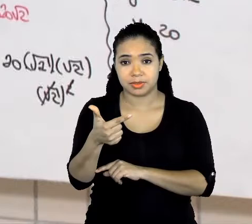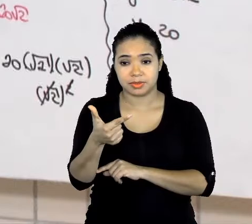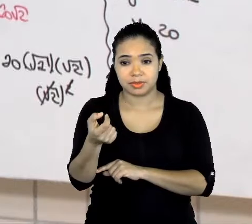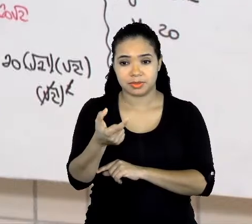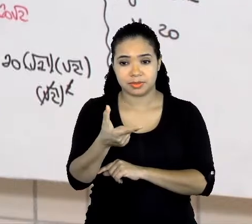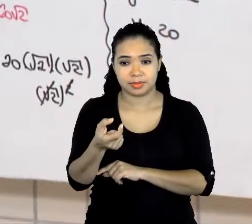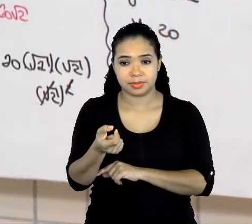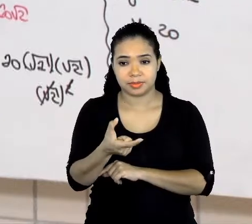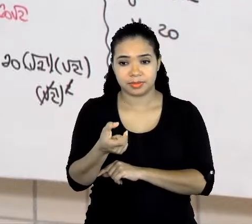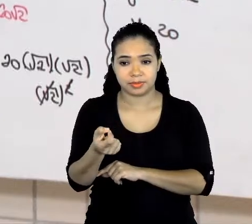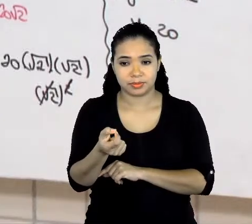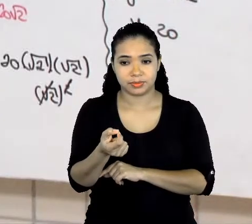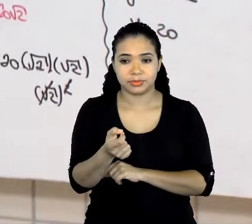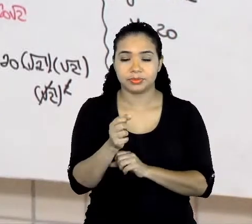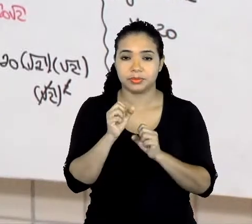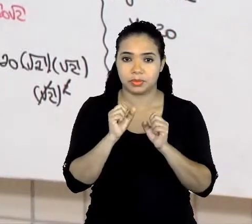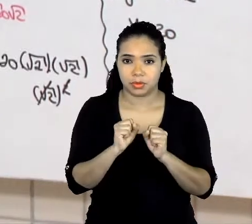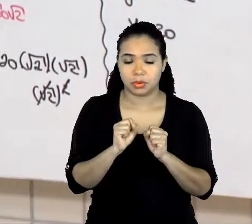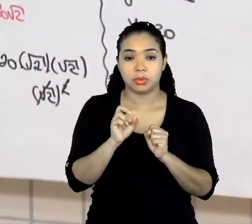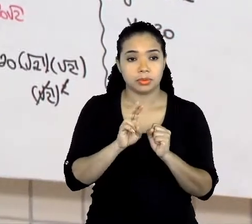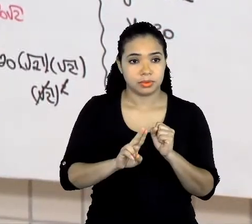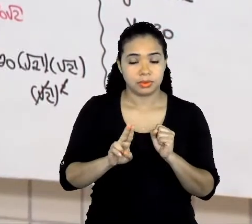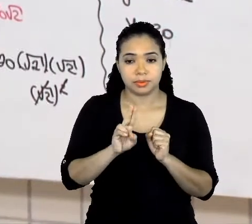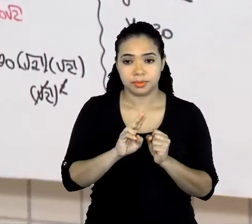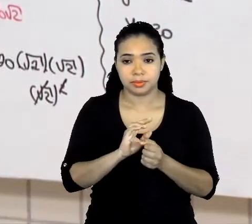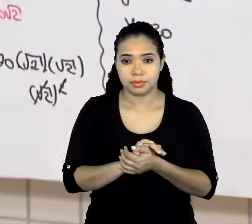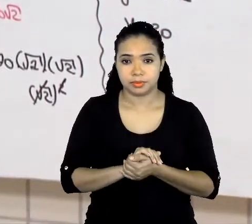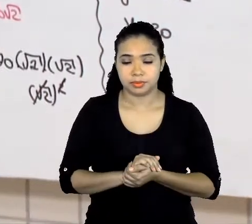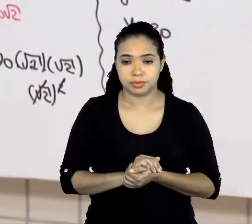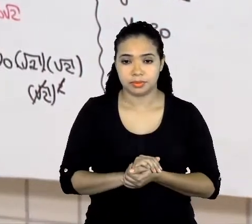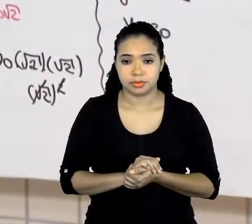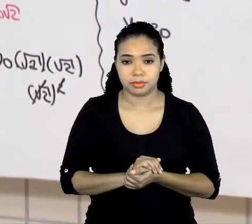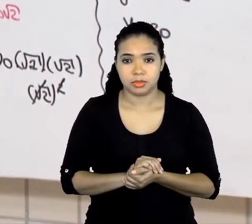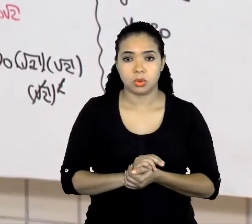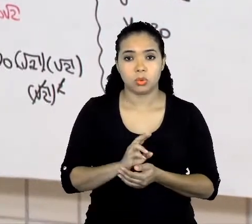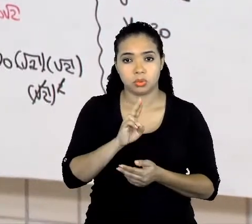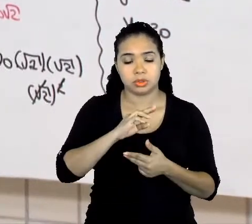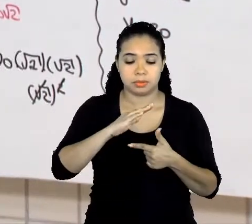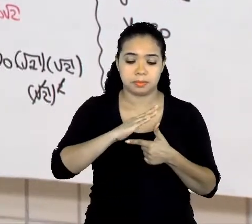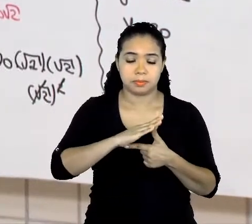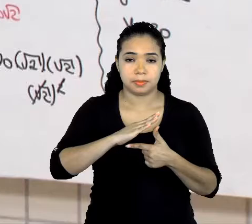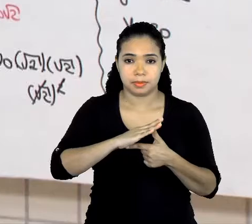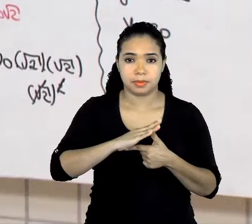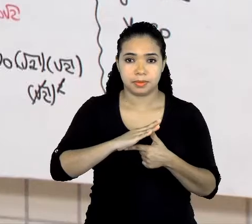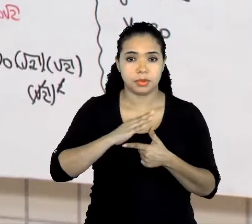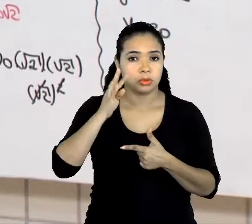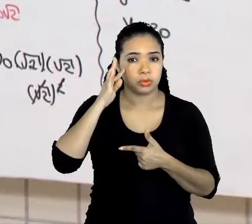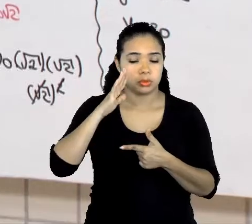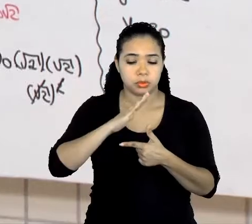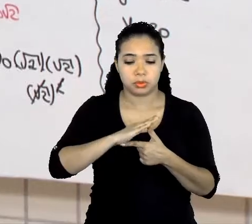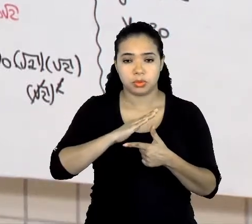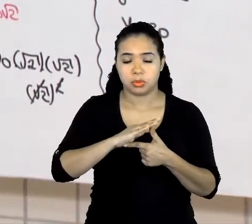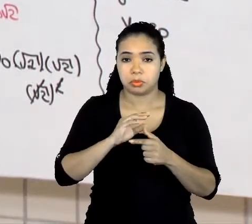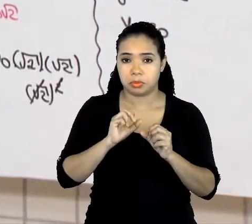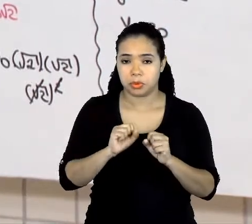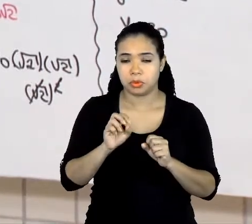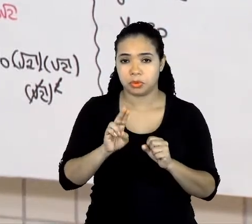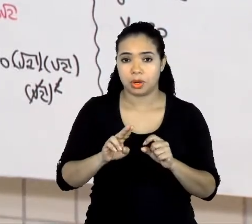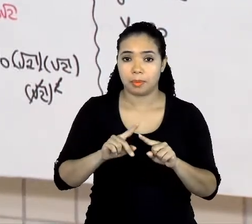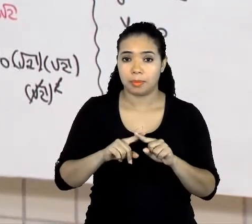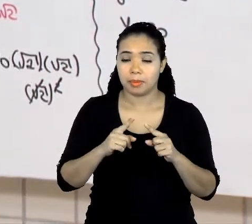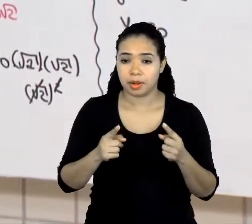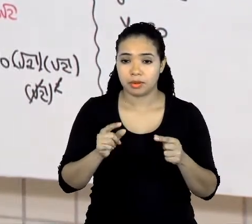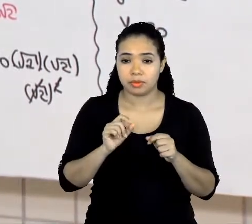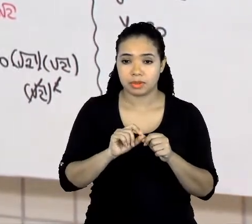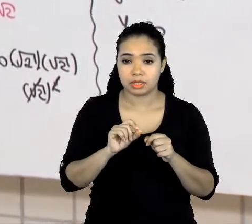utilizar. Se você tem duas retas, para descobrir a terceira, você pode usar o teorema de Pitágoras. Perfeito? Porém, vamos fazer